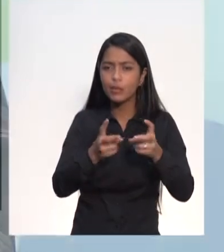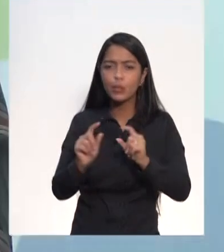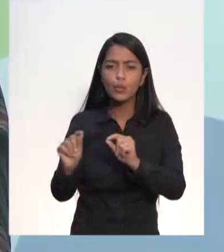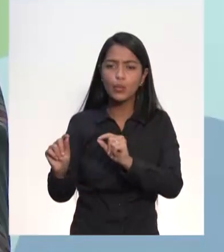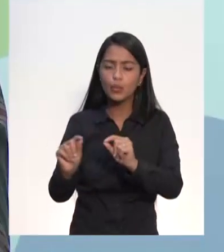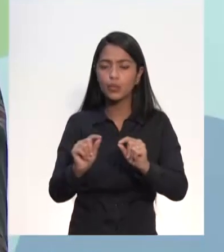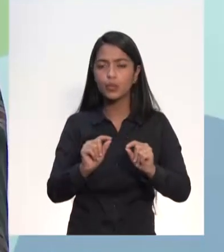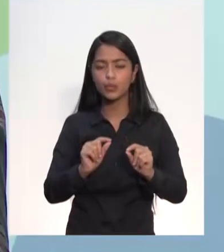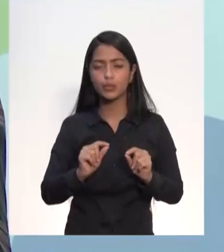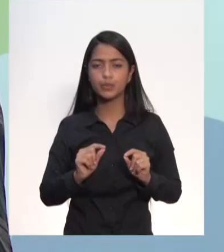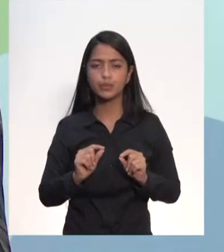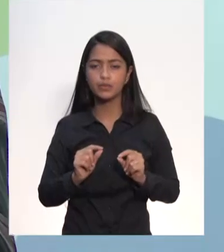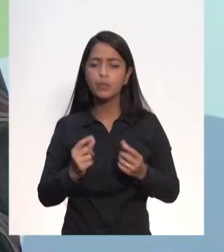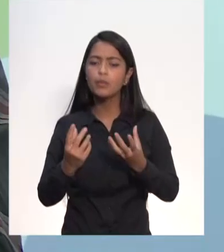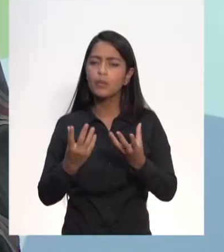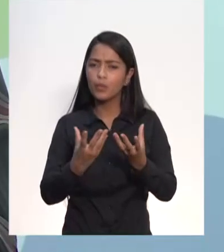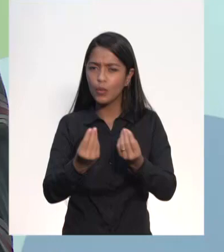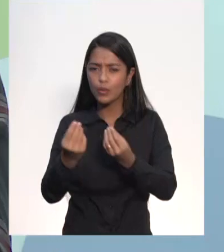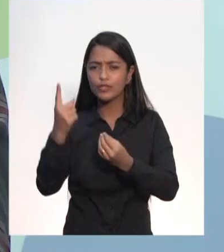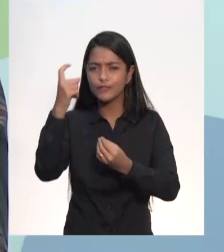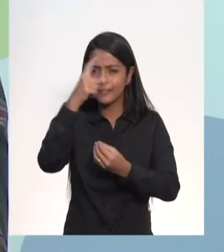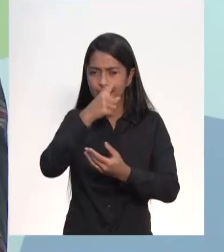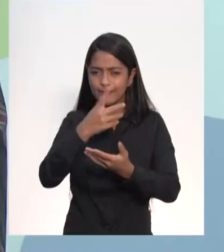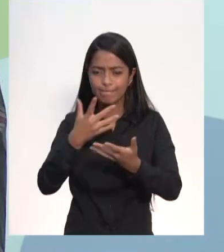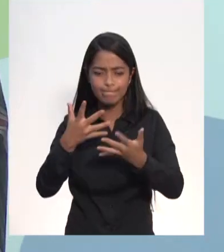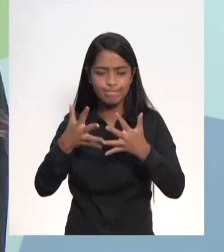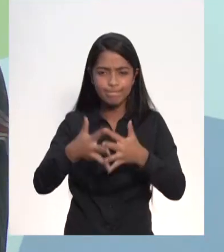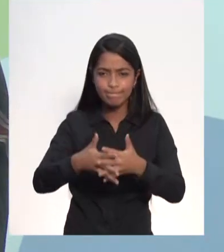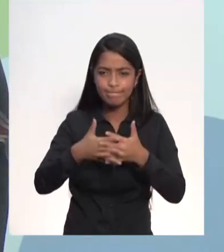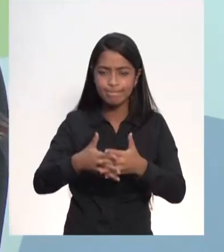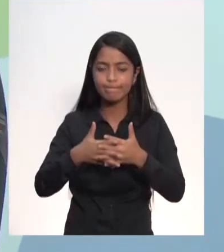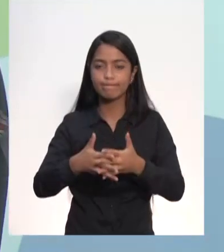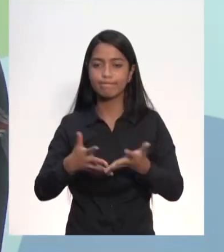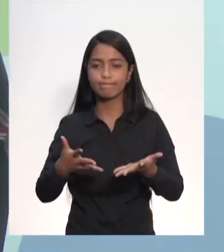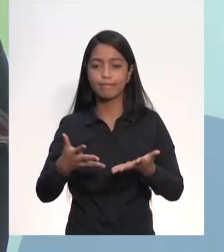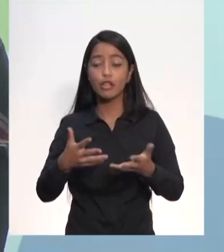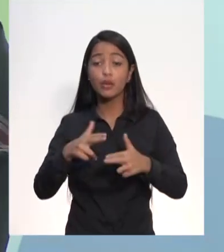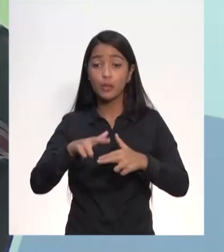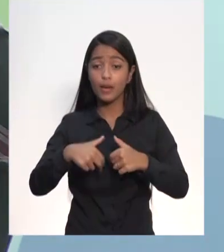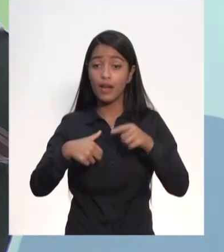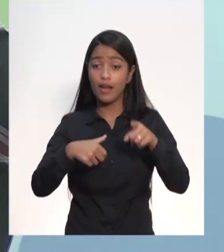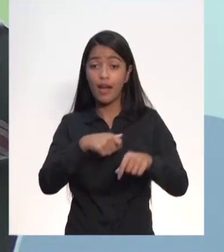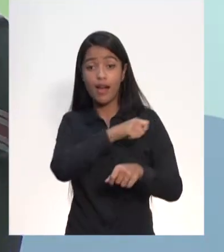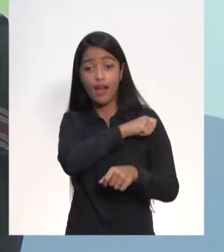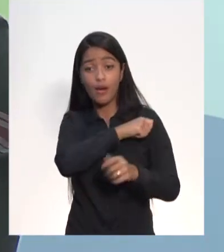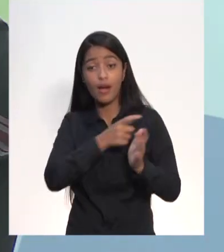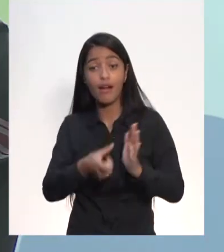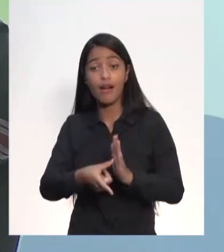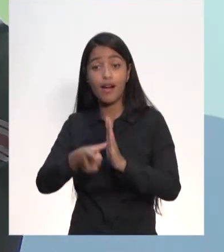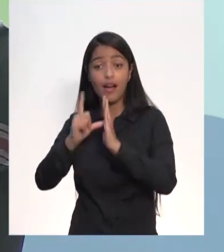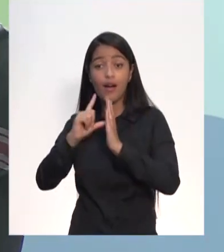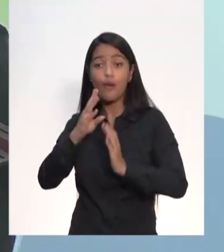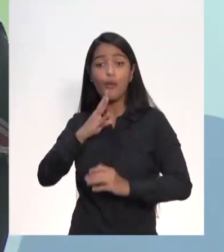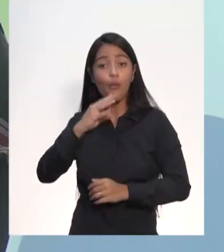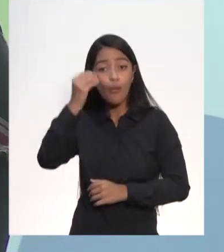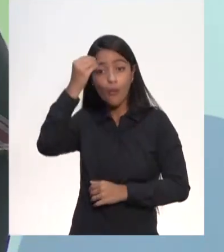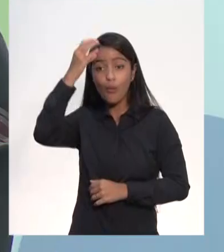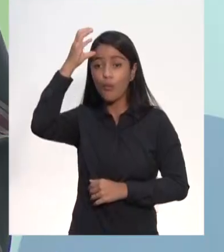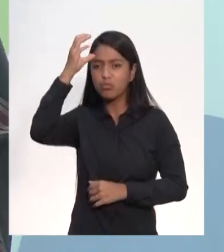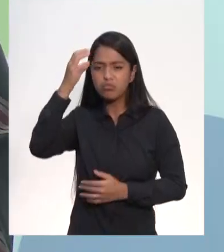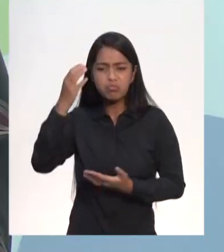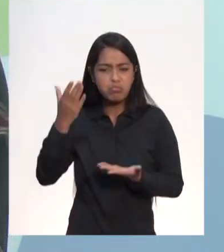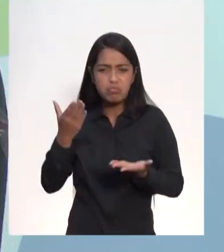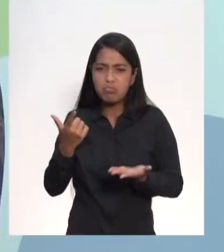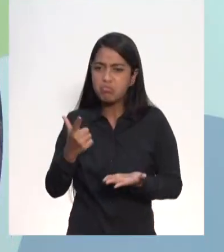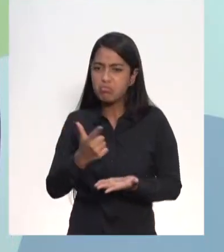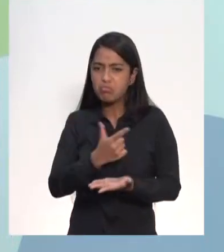dificuldades, mas por questões que às vezes o aluno ele não tinha um conhecimento prévio do conteúdo